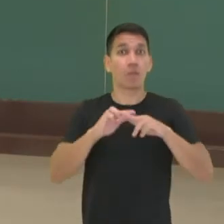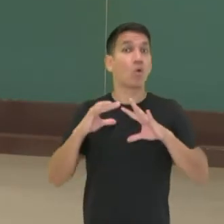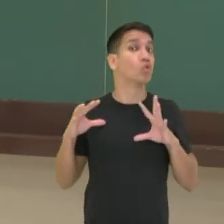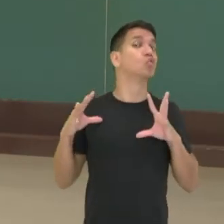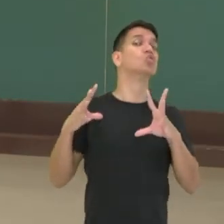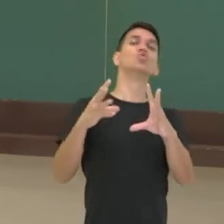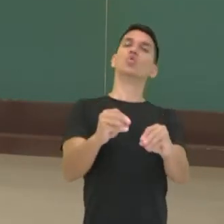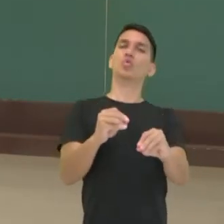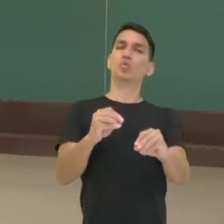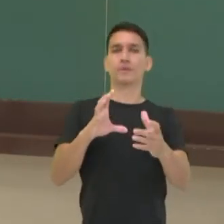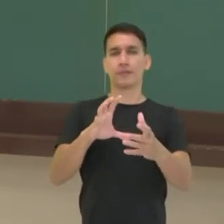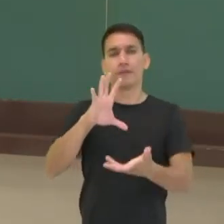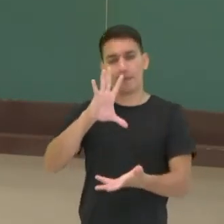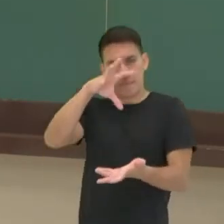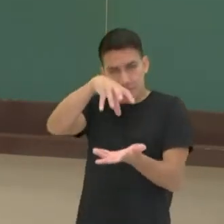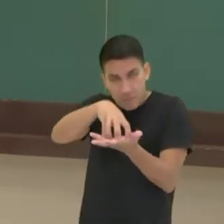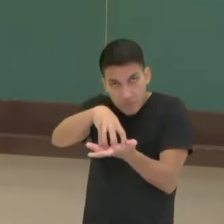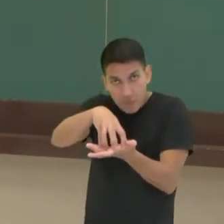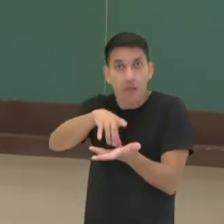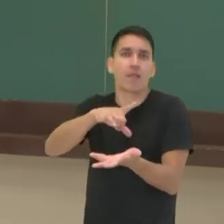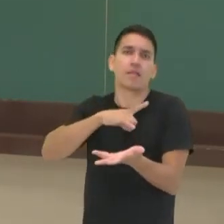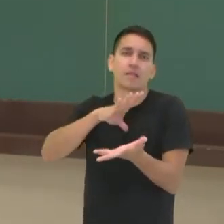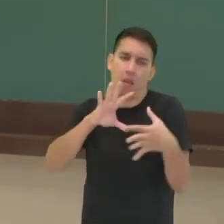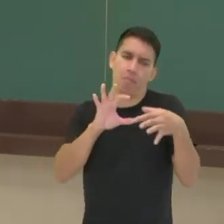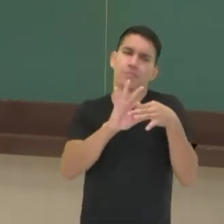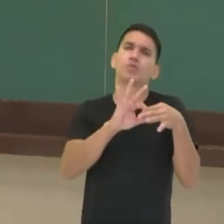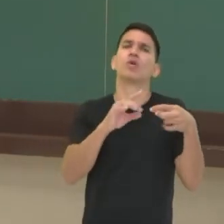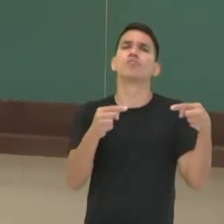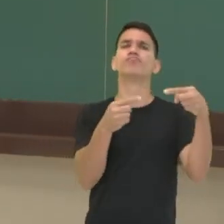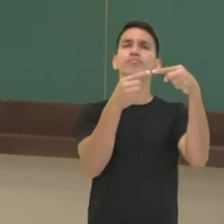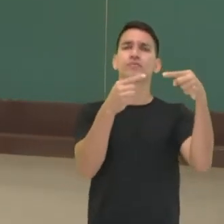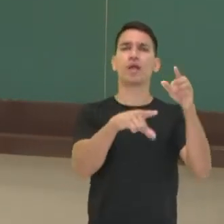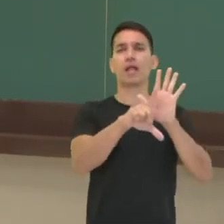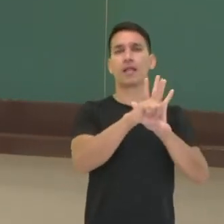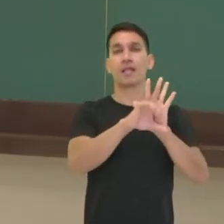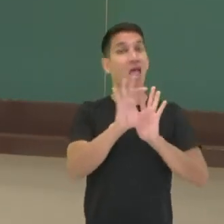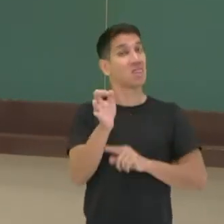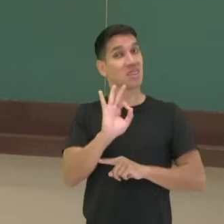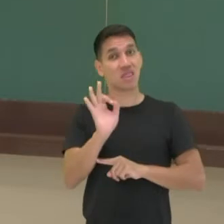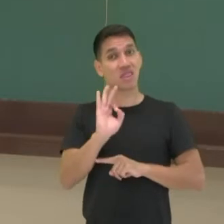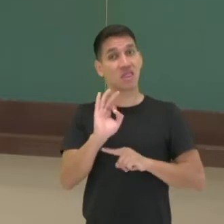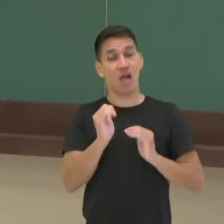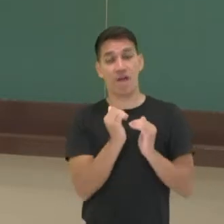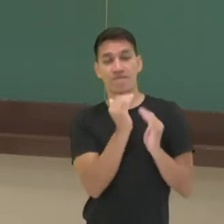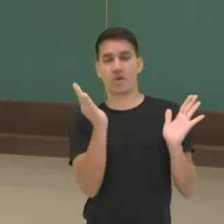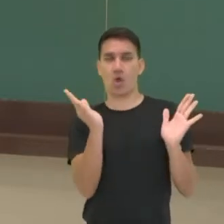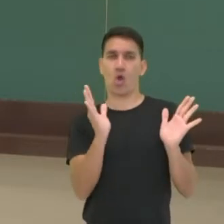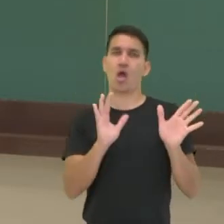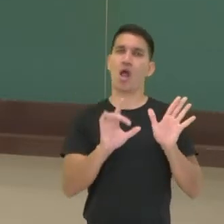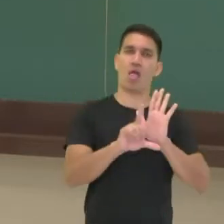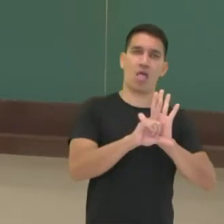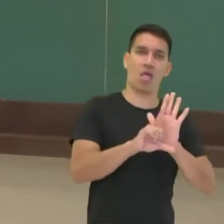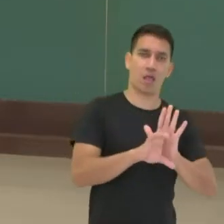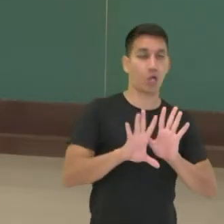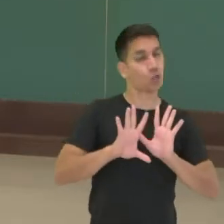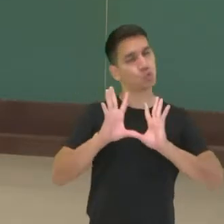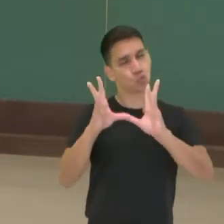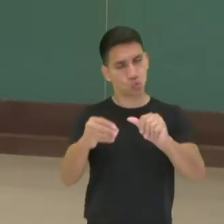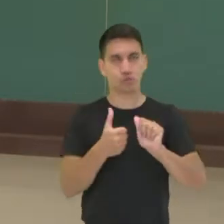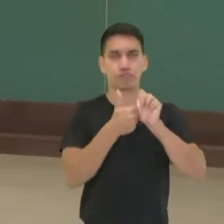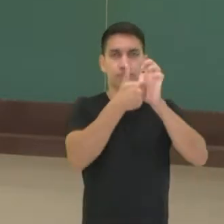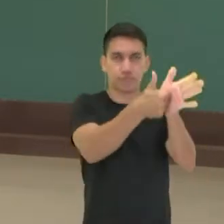ele trabalha dentro da lei. Nada à margem da lei, então ele desenvolve e desempenha esse papel.